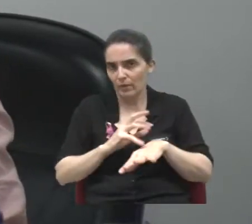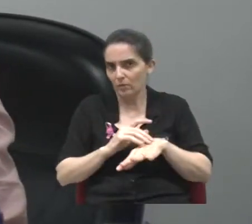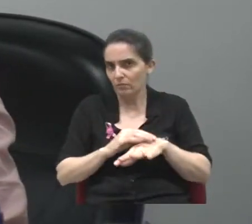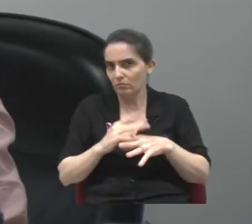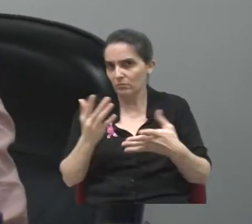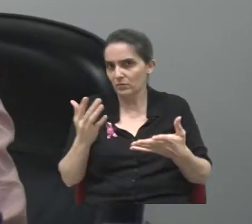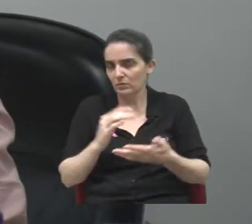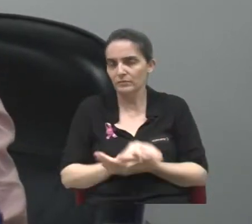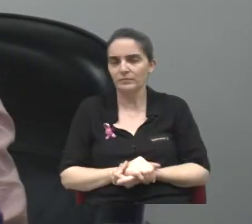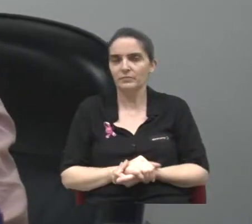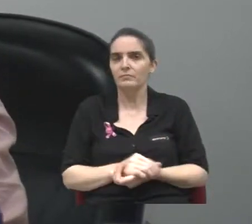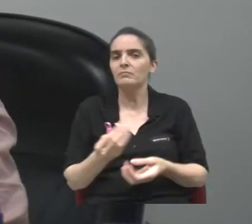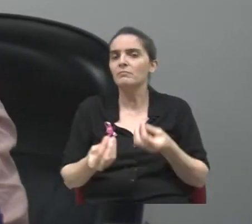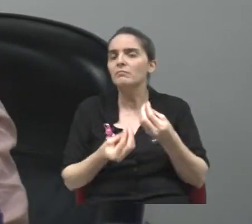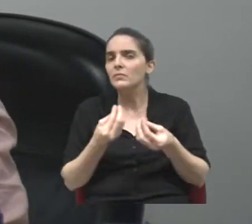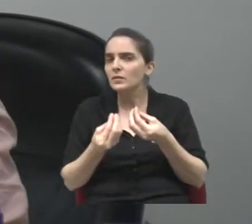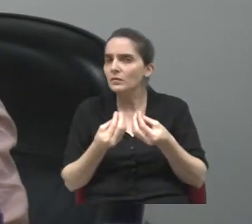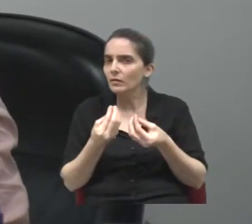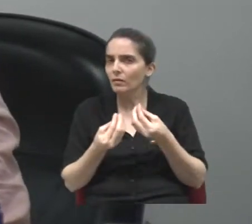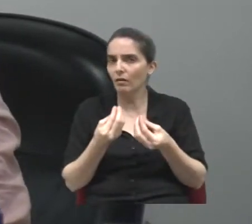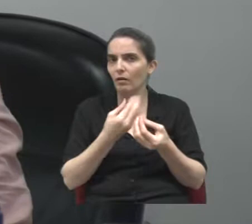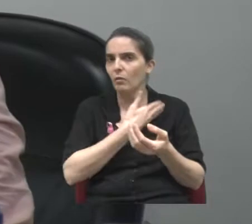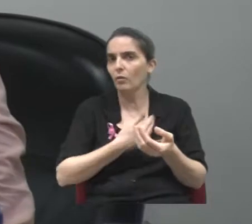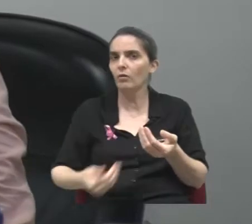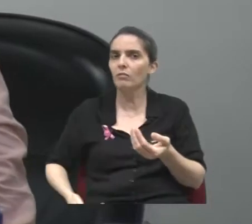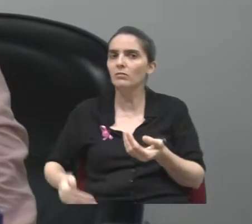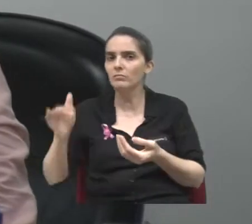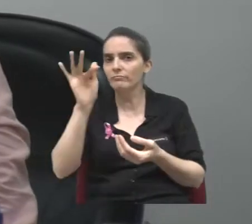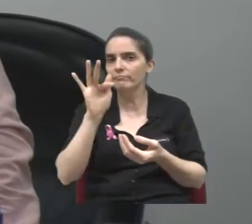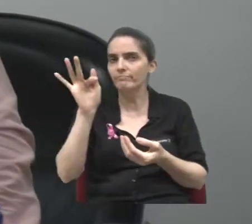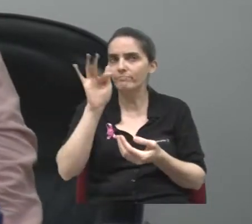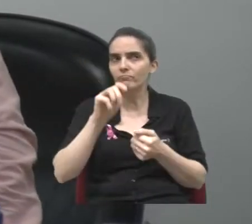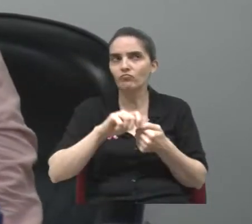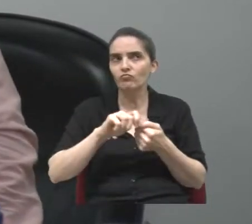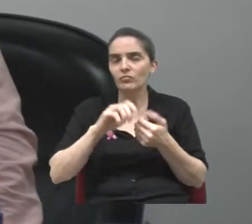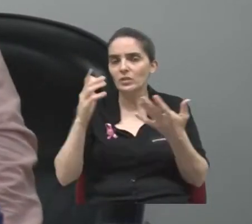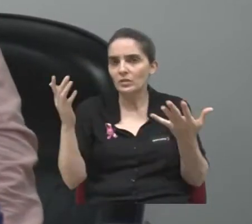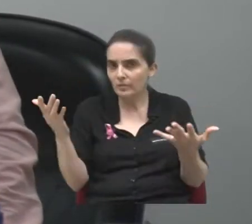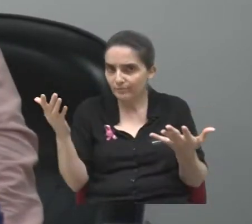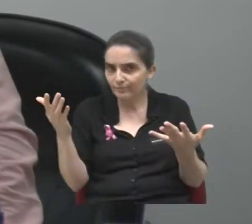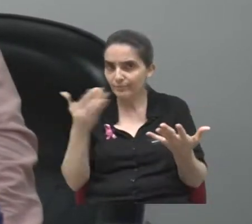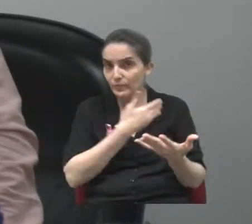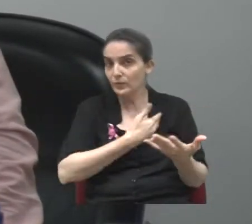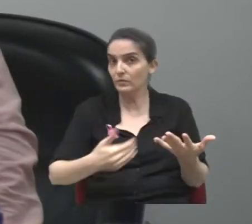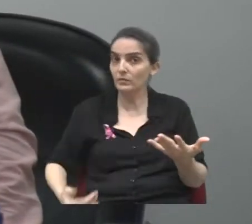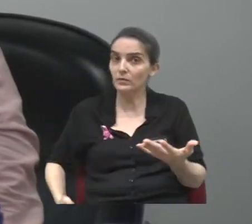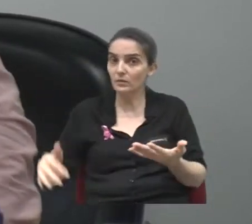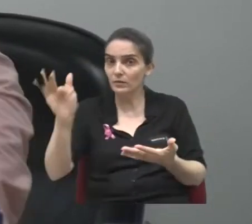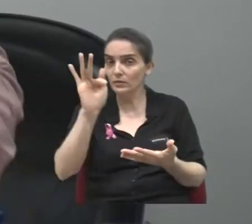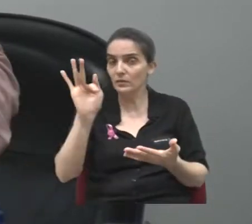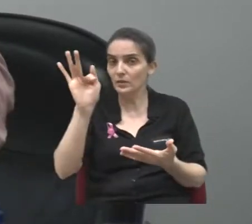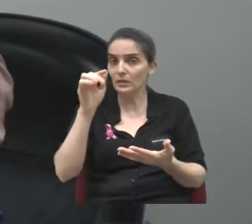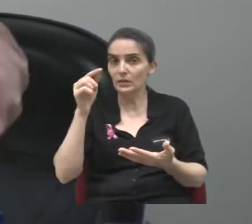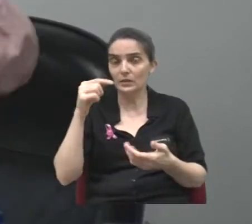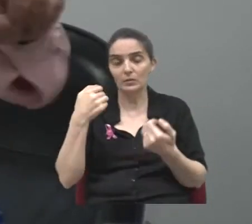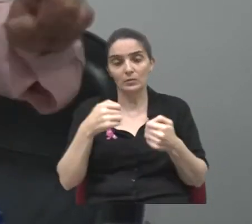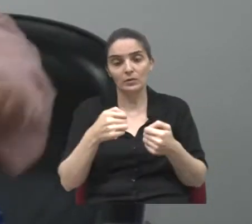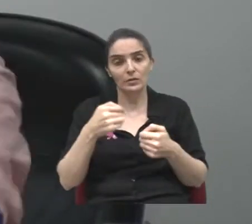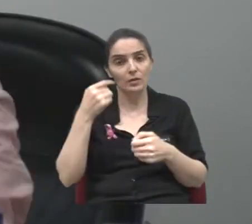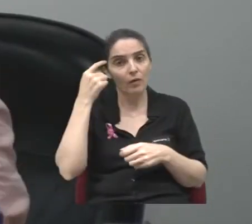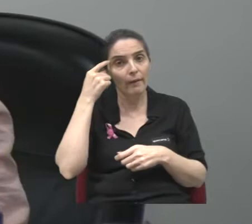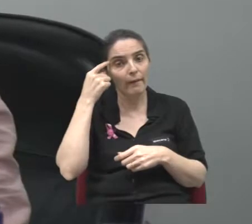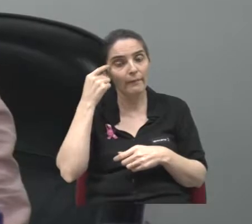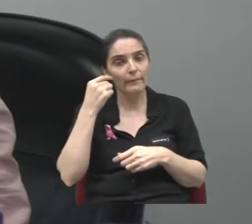Como que o governo federal vai tratar isso? Governo federal devia ter um olhar especial com as pessoas. E não pode jogar